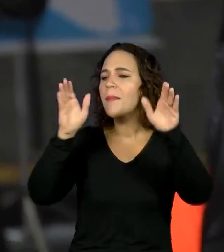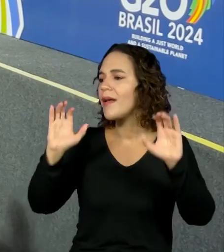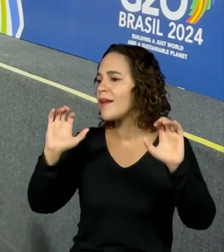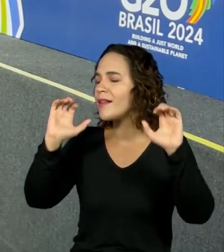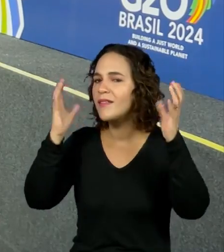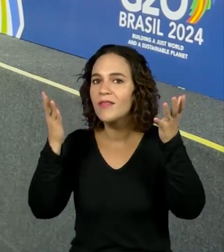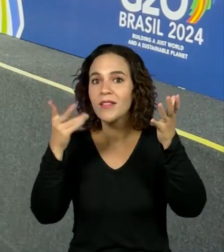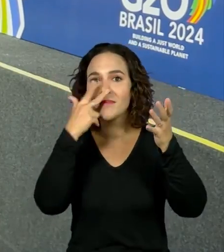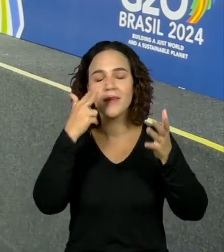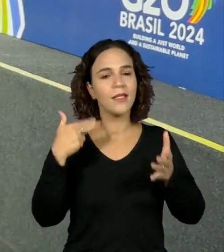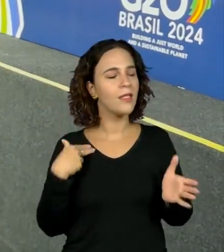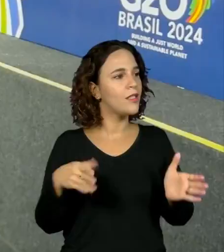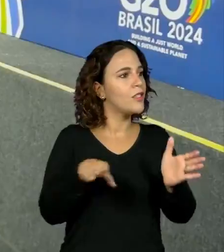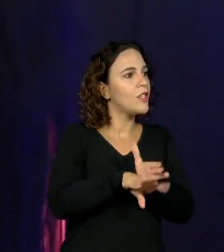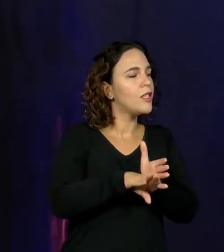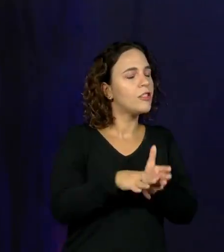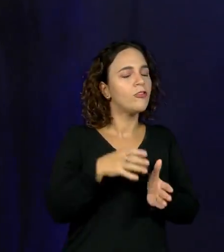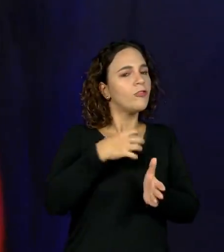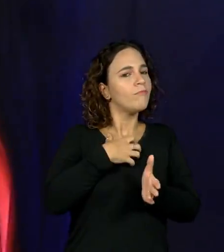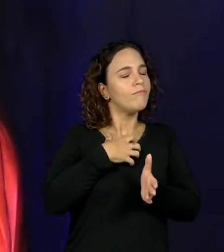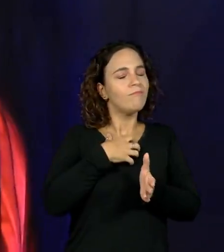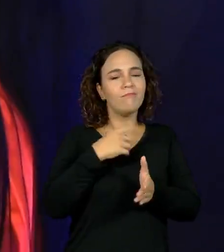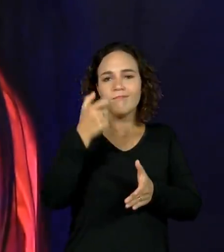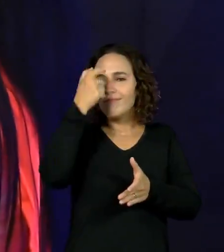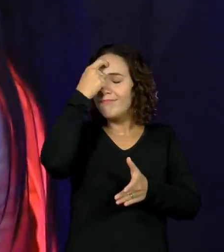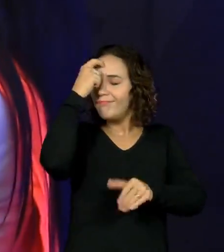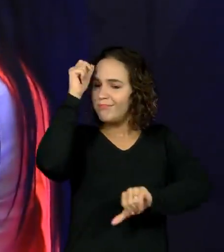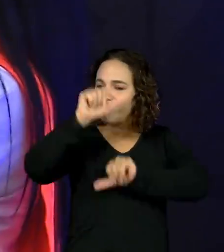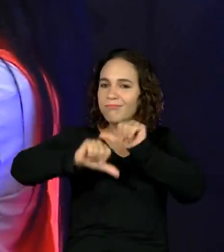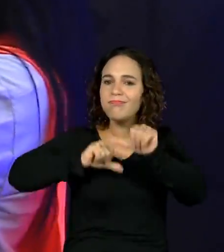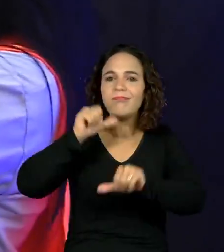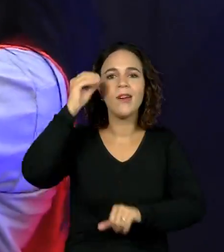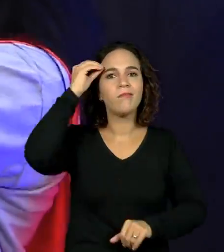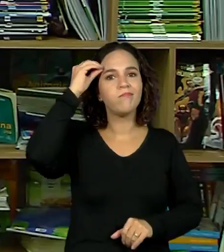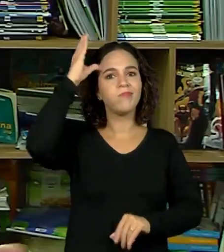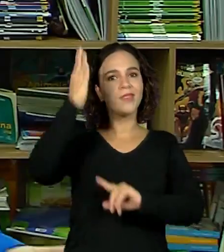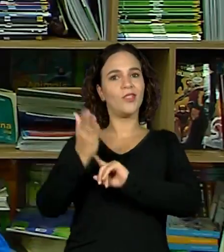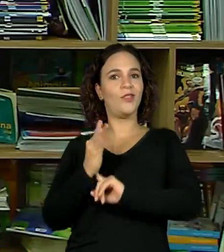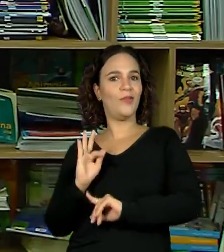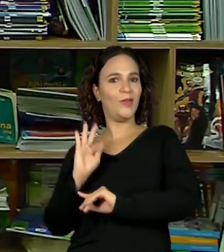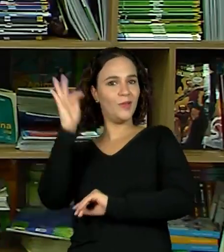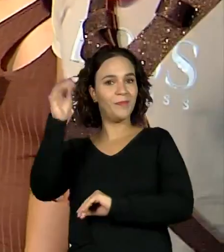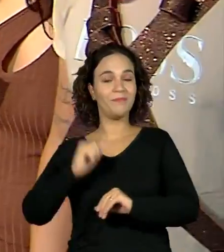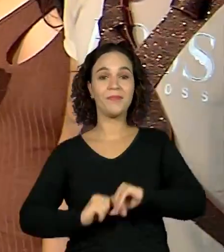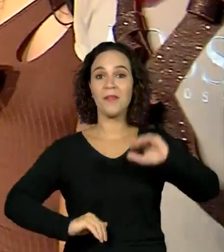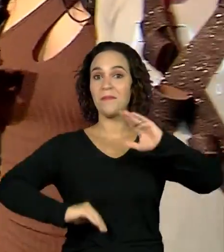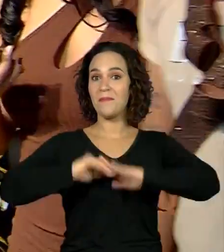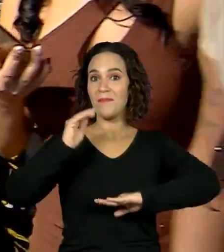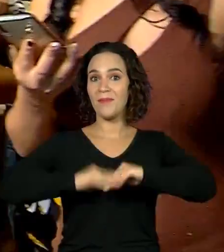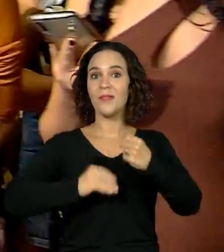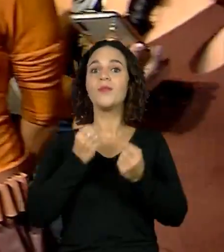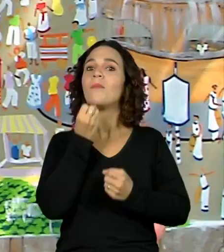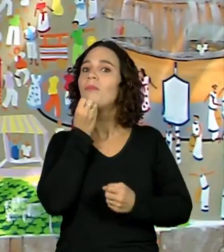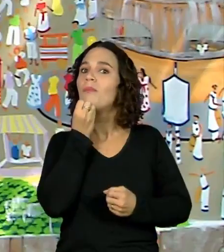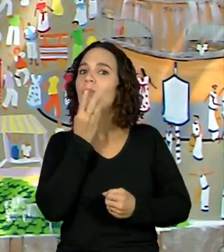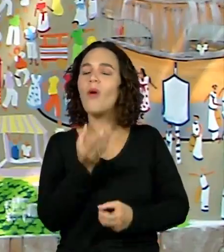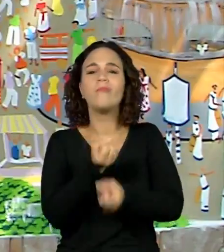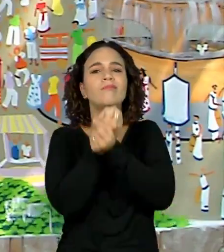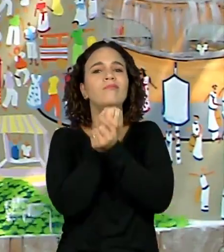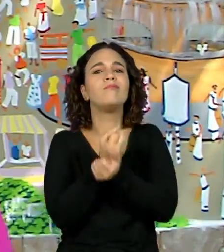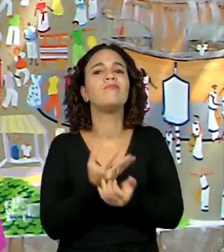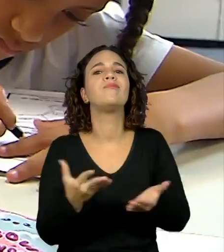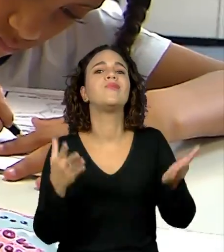entra aqui de um jeito e sai de outro com muito mais conhecimento que vai nos ajudar muito no futuro. O Boas Práticas vem para inspirar E mostrar